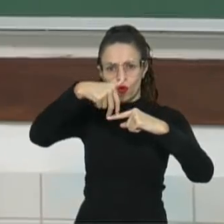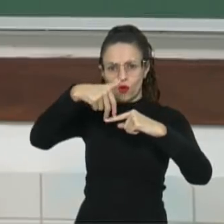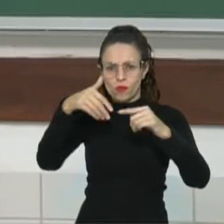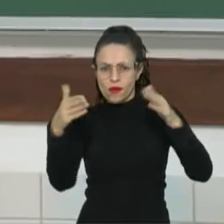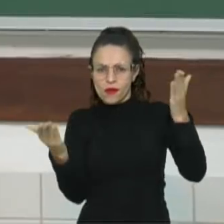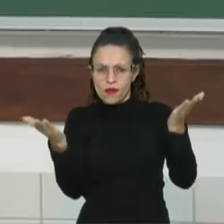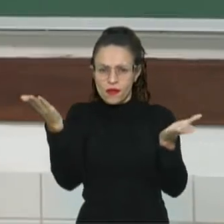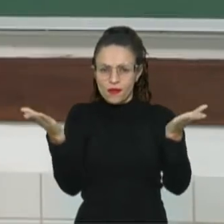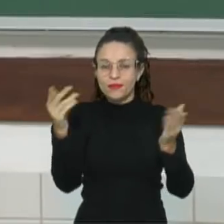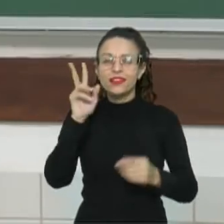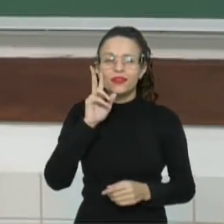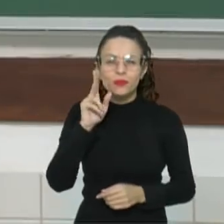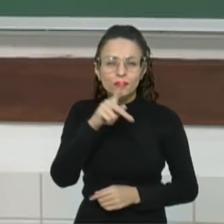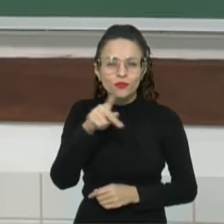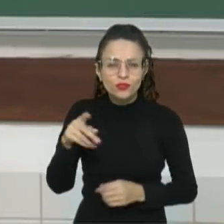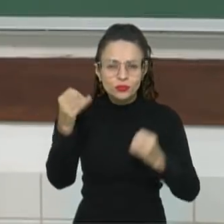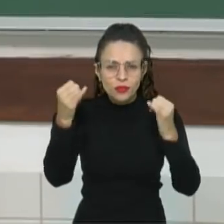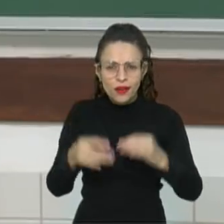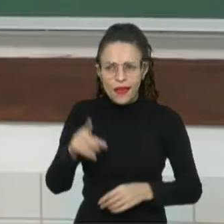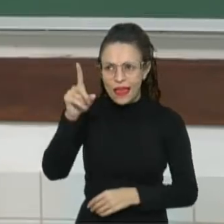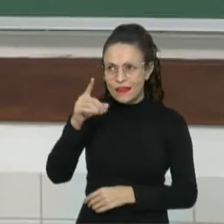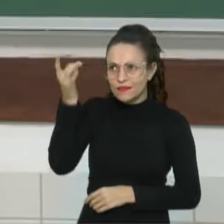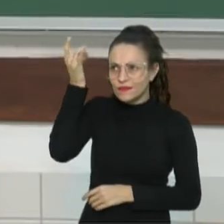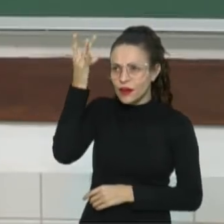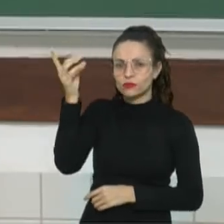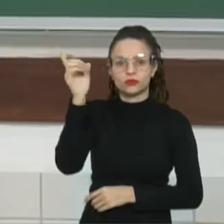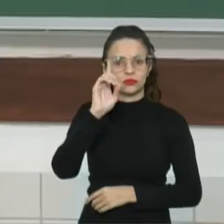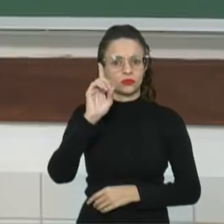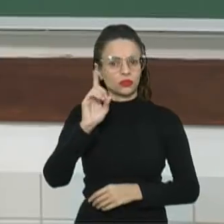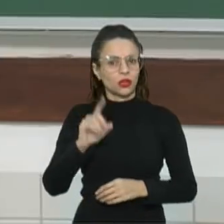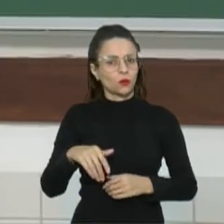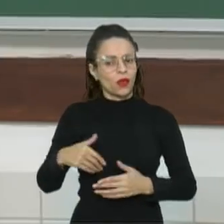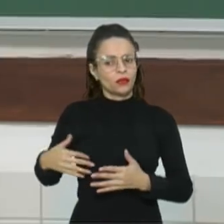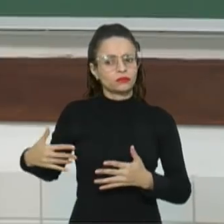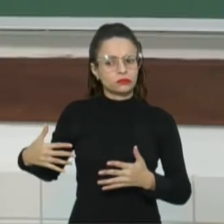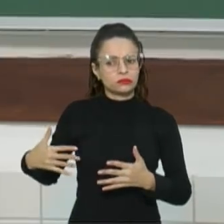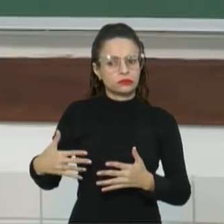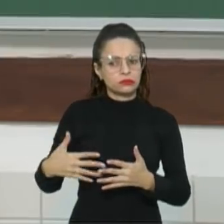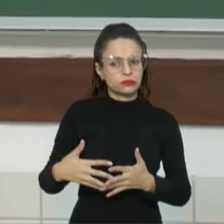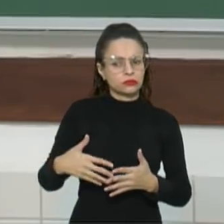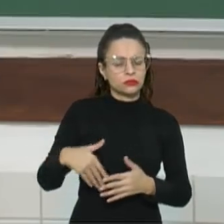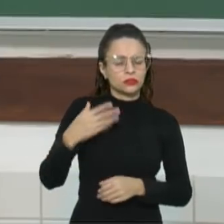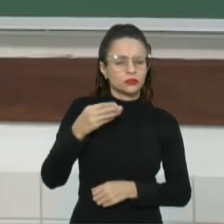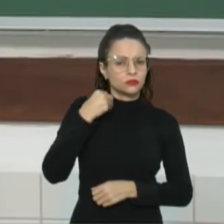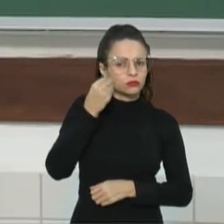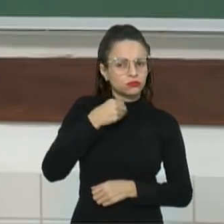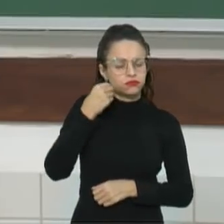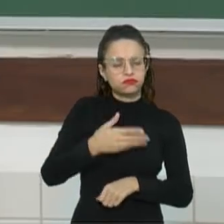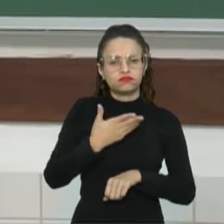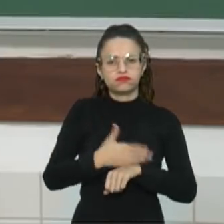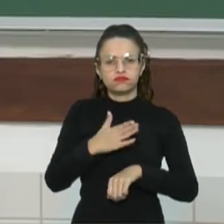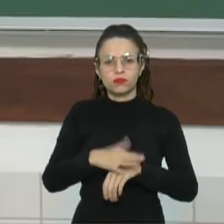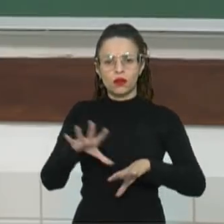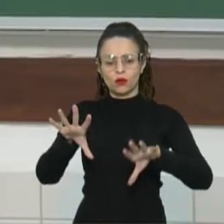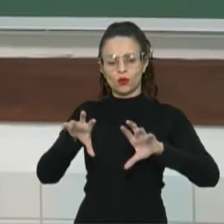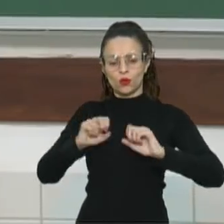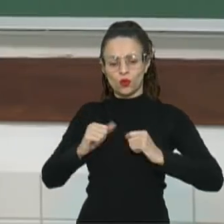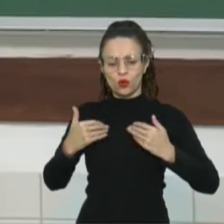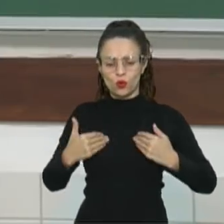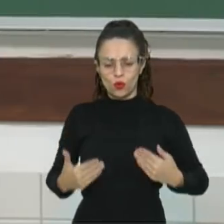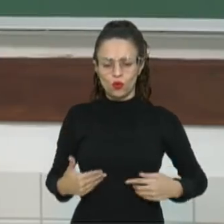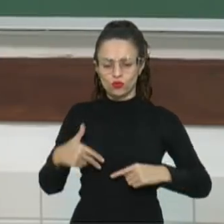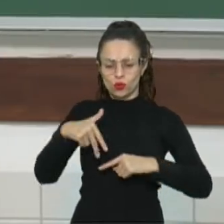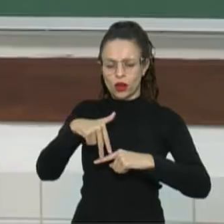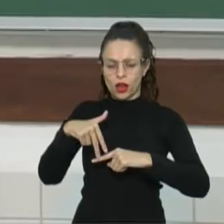Lembra que a professora falou que não era algo fácil, que deveria ser trabalhado por muito tempo, porque para adquirir, né, esse controle